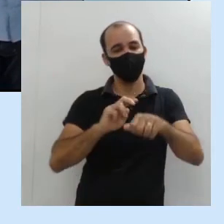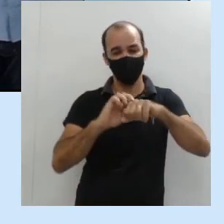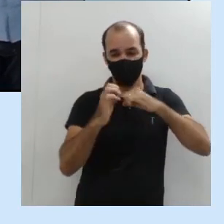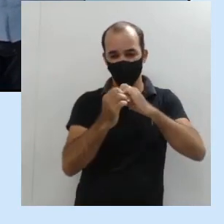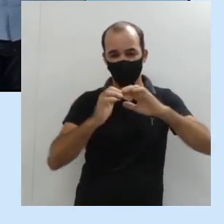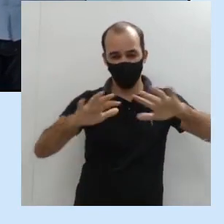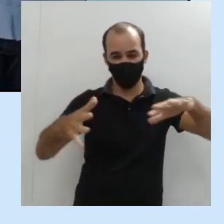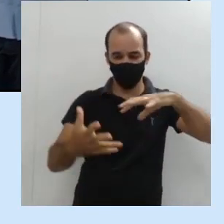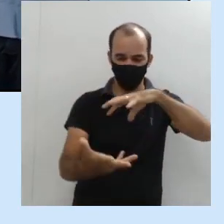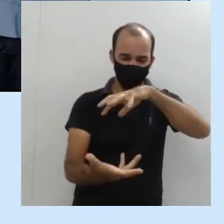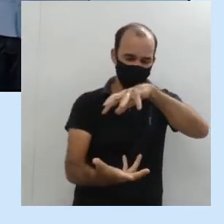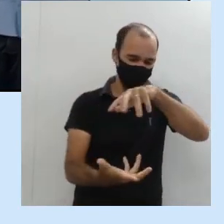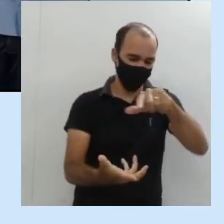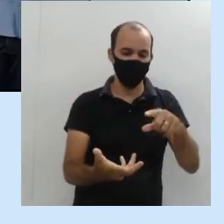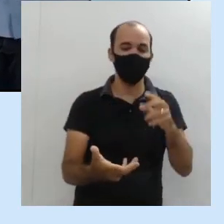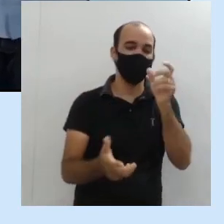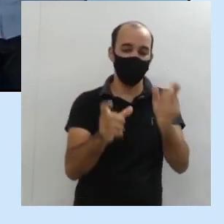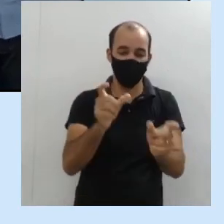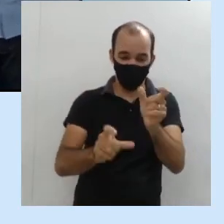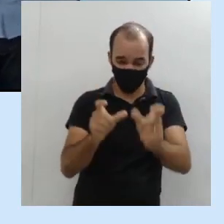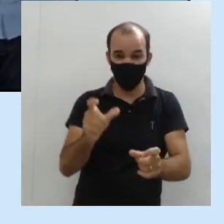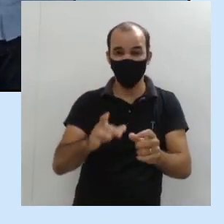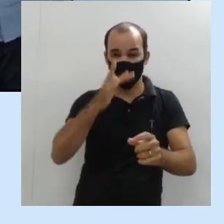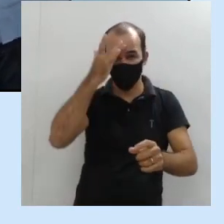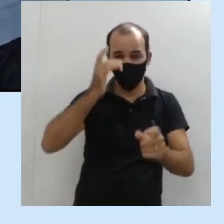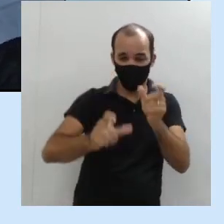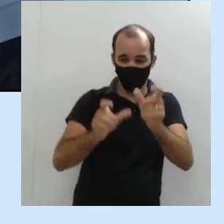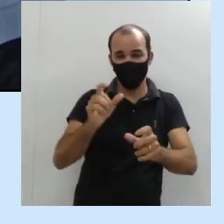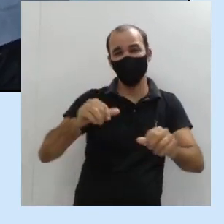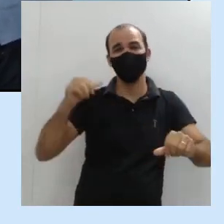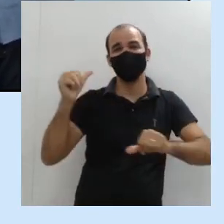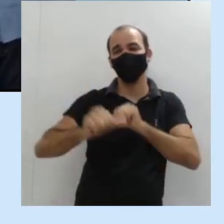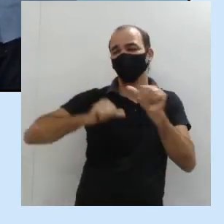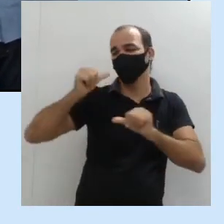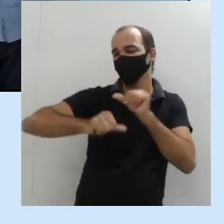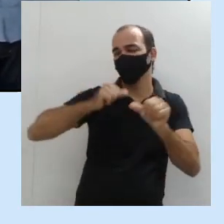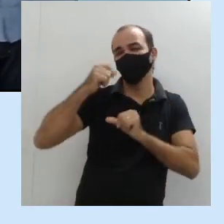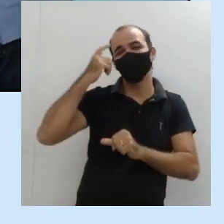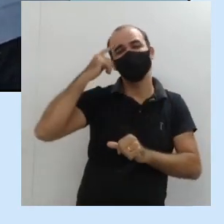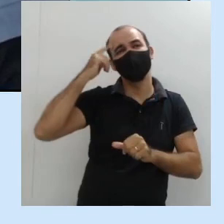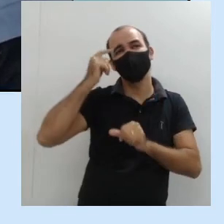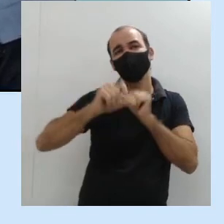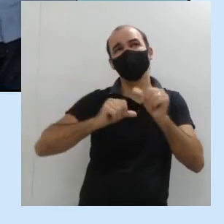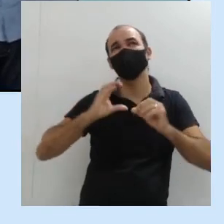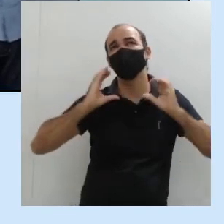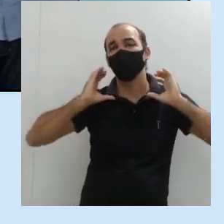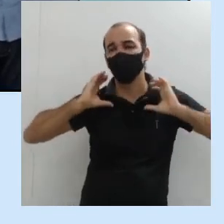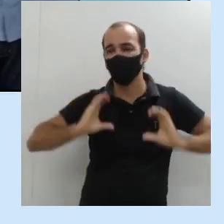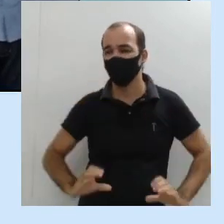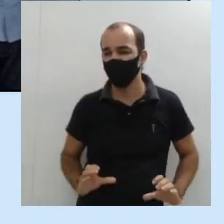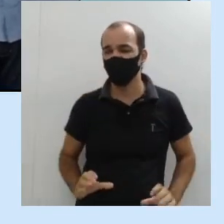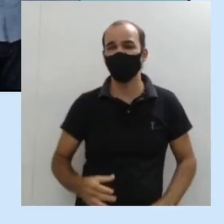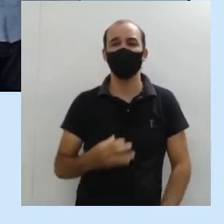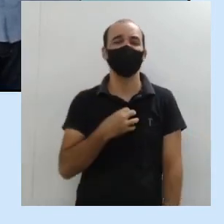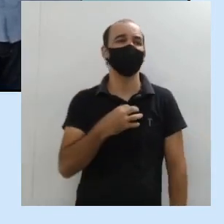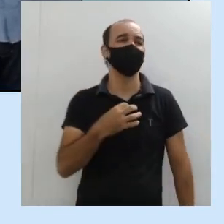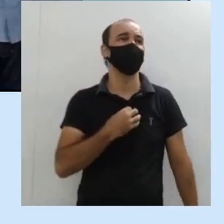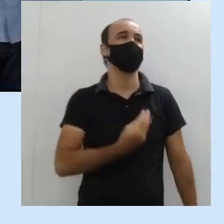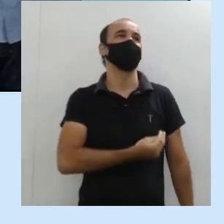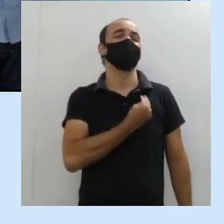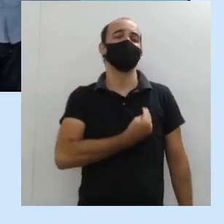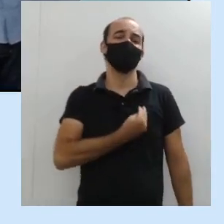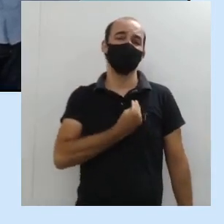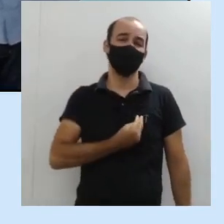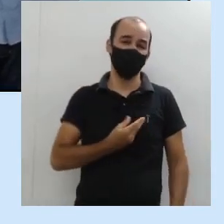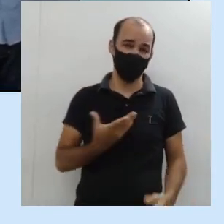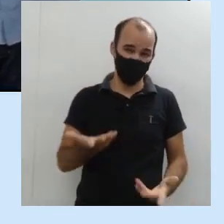perguntar, será que realmente nós mudamos nossas concepções de vida, nosso comportamento? Será que somos pessoas